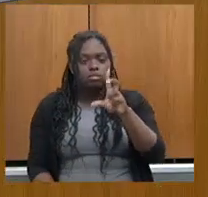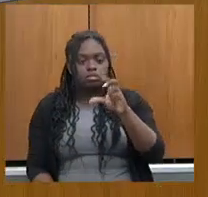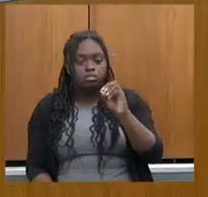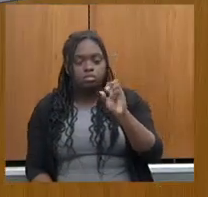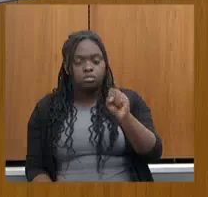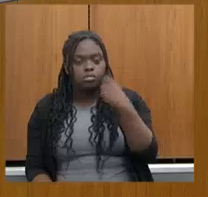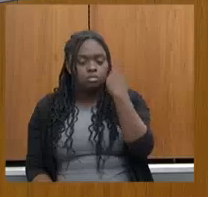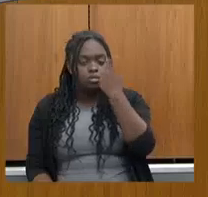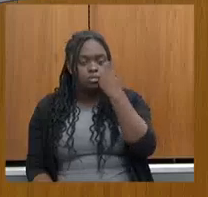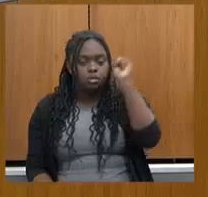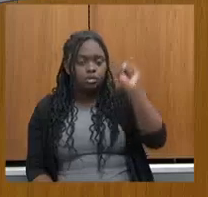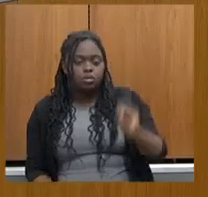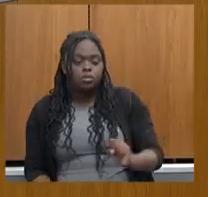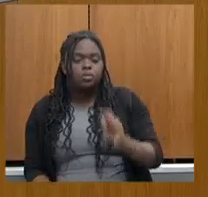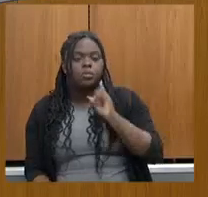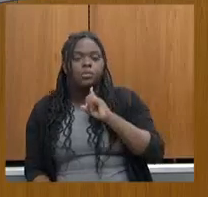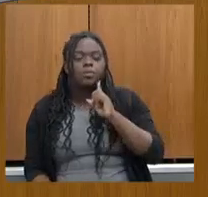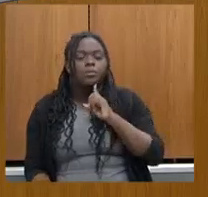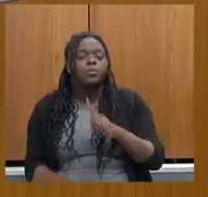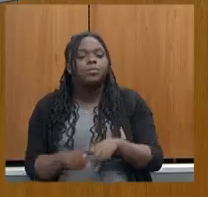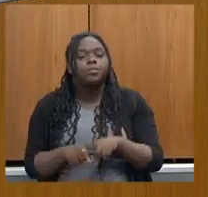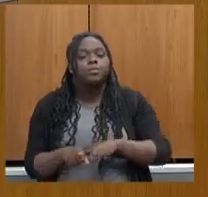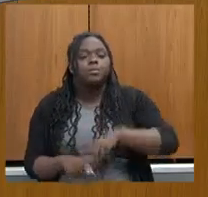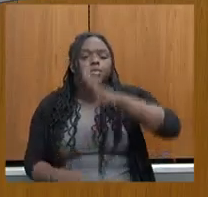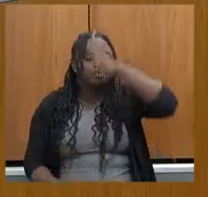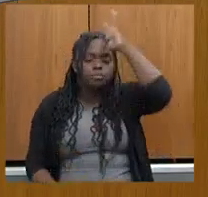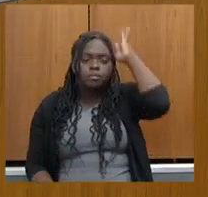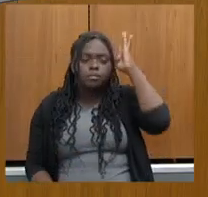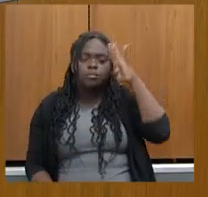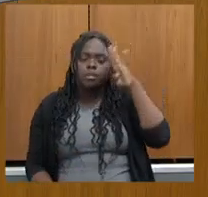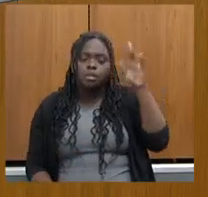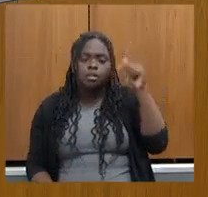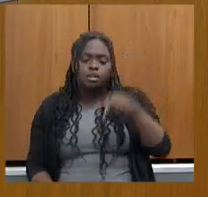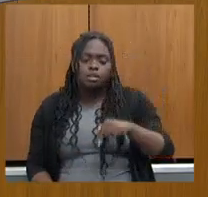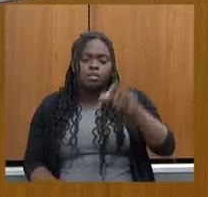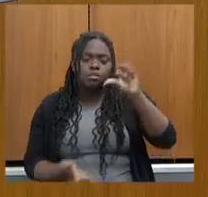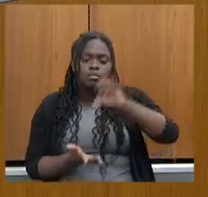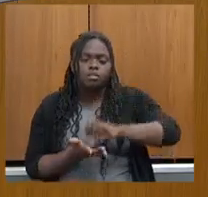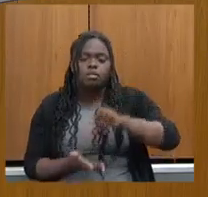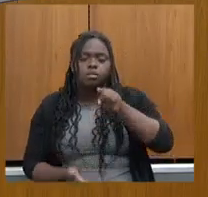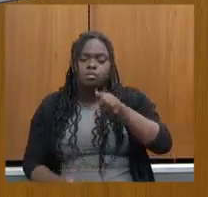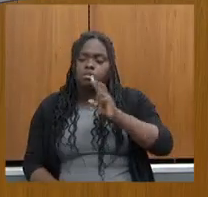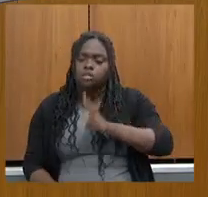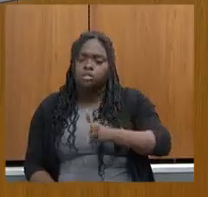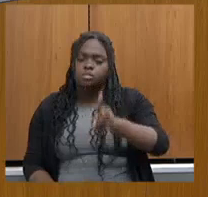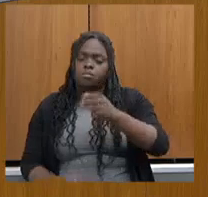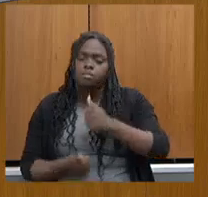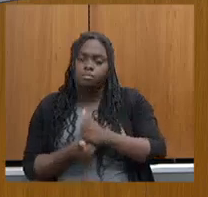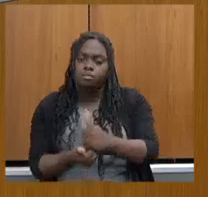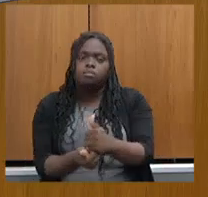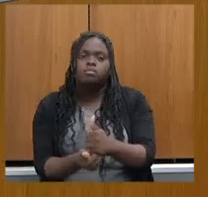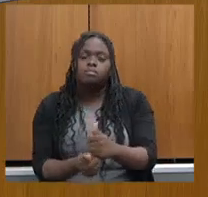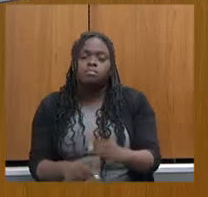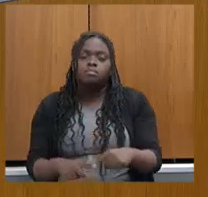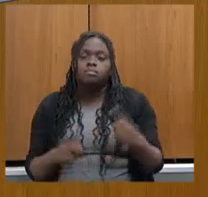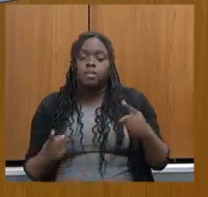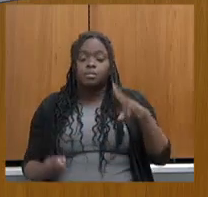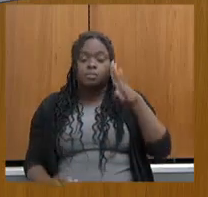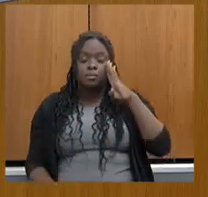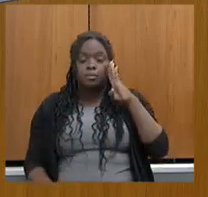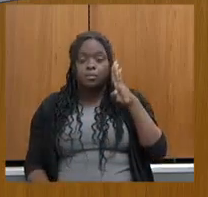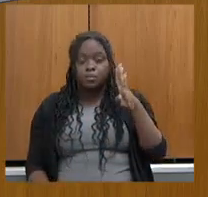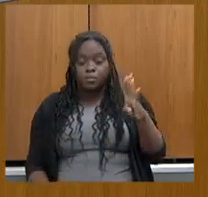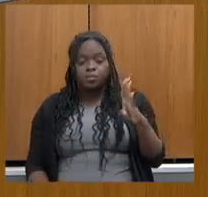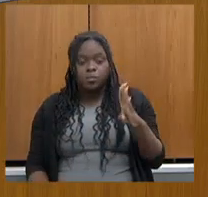e do Senhor com o nosso corpo de bombeiros principalmente aqui na Capital em que o senhor sempre apoiou mas Sobretudo com